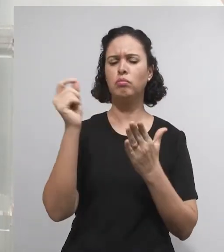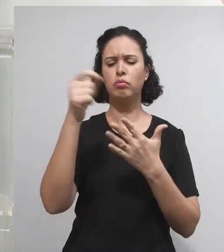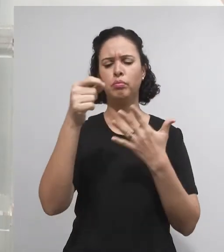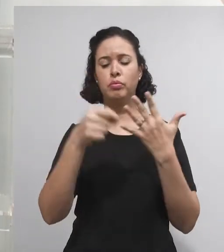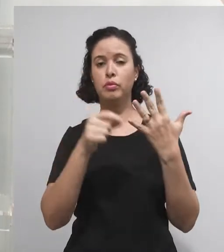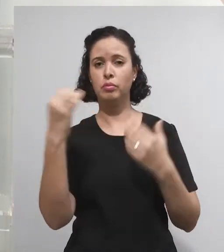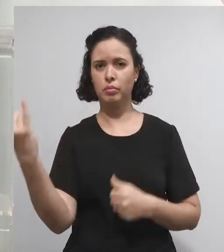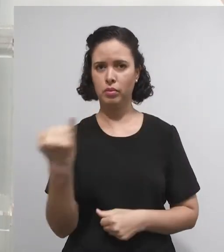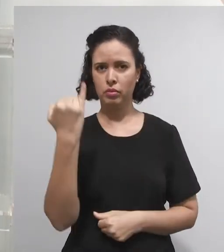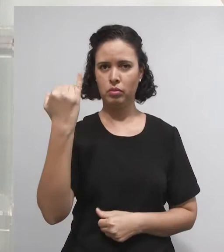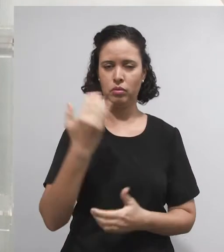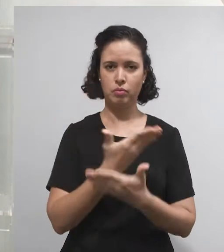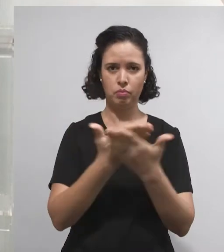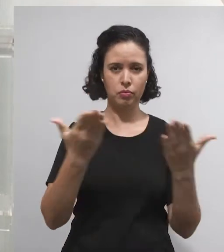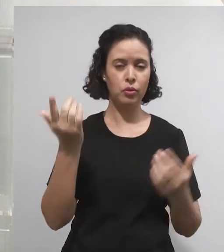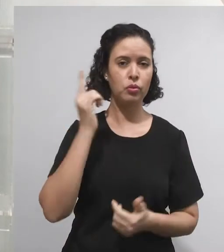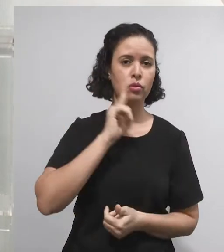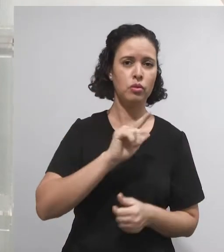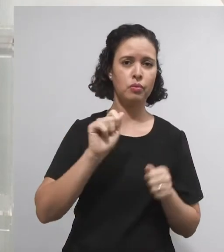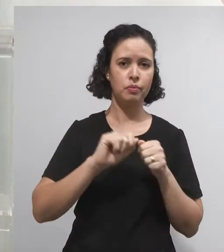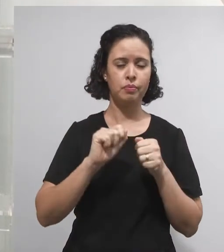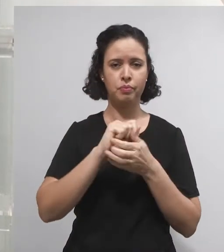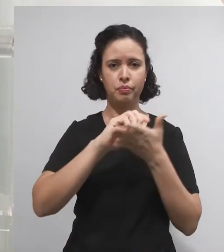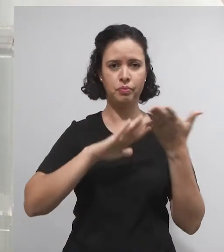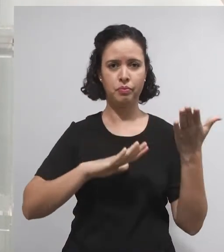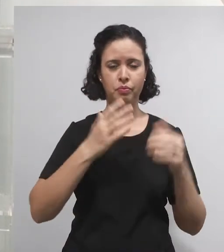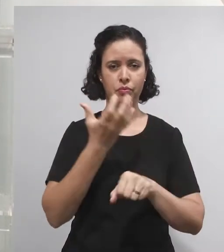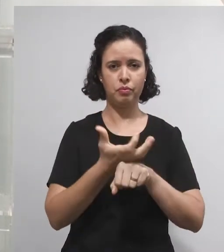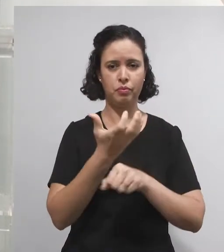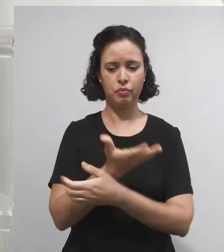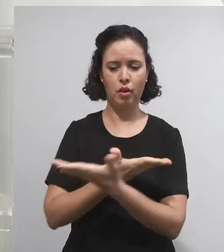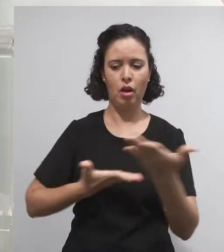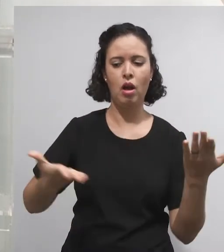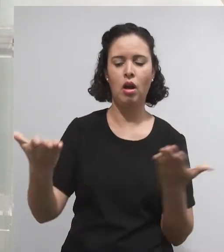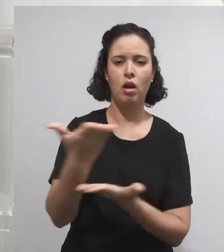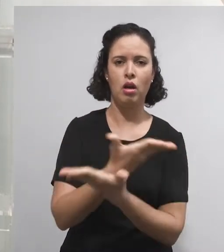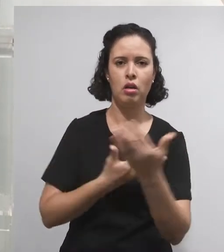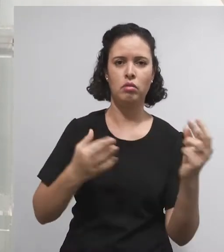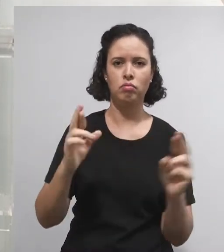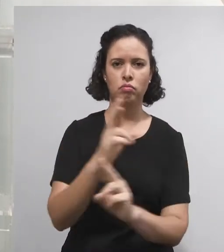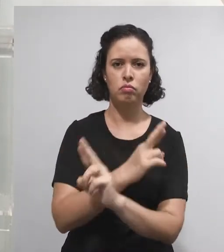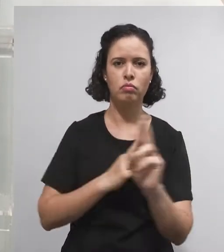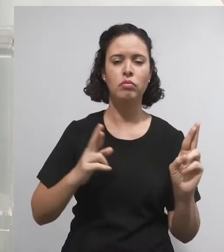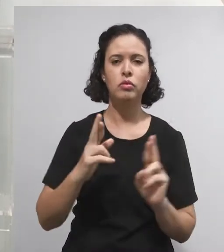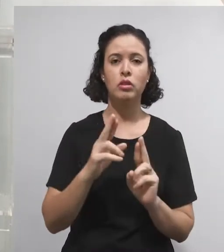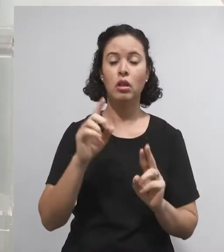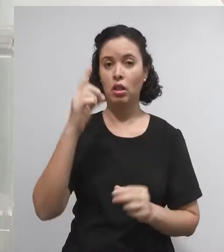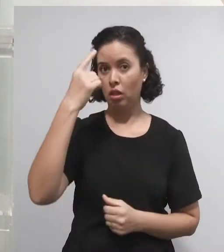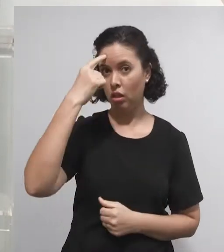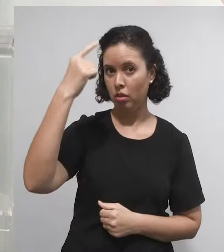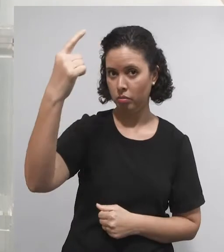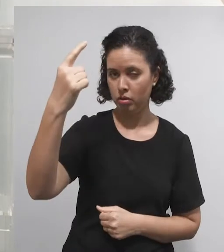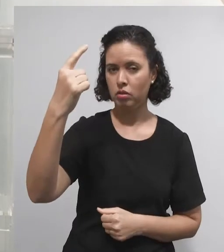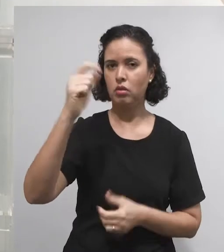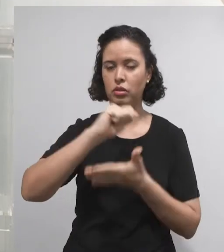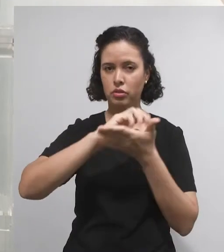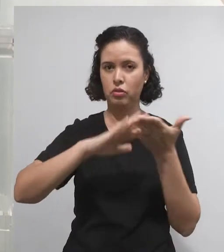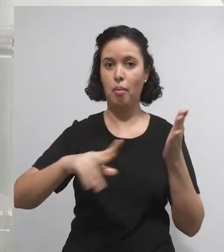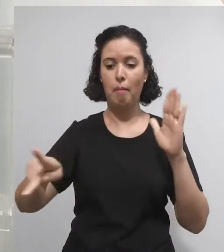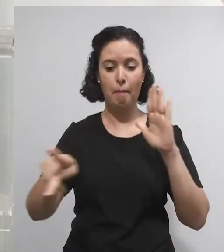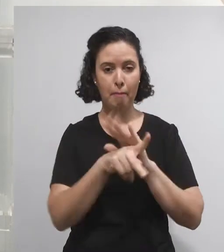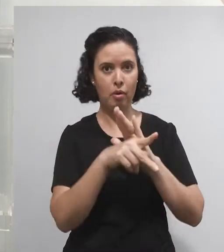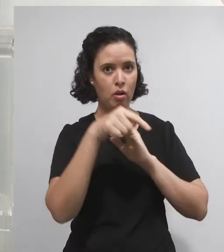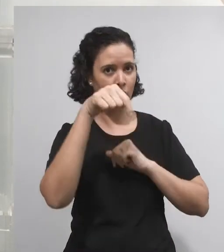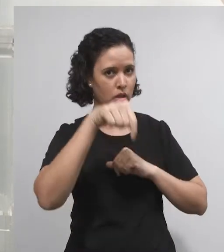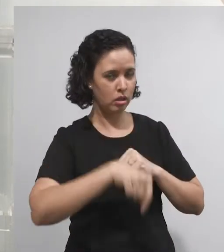que vocês possam aí desenvolver a nossa atividade interdisciplinar. Lembrando que a nossa atividade disciplinar, ou